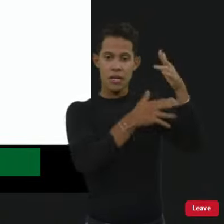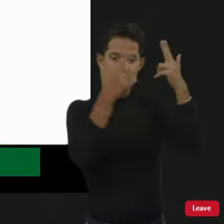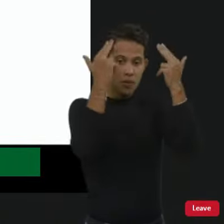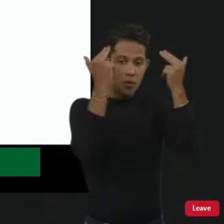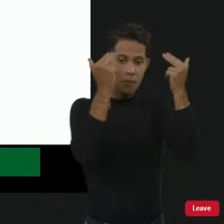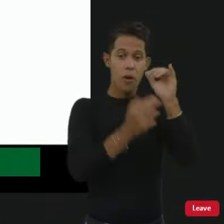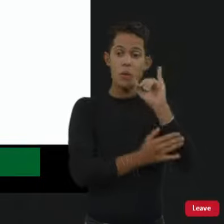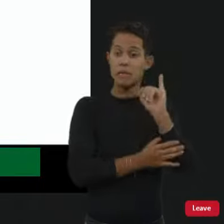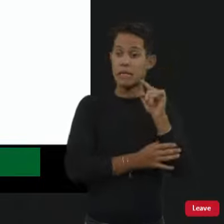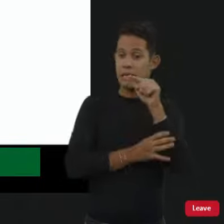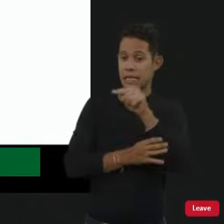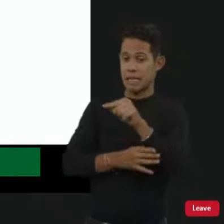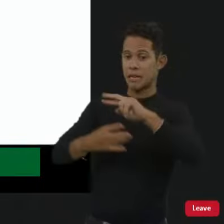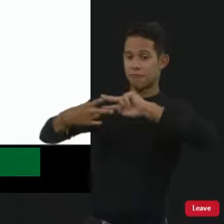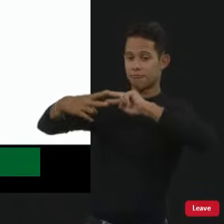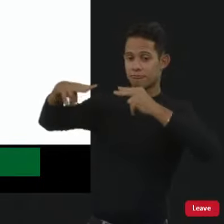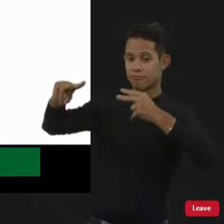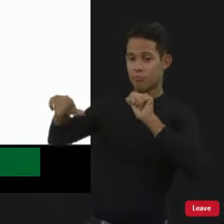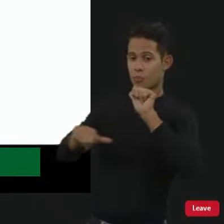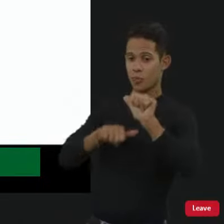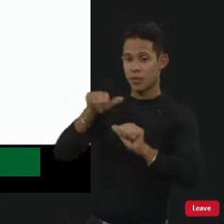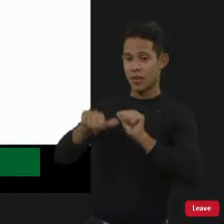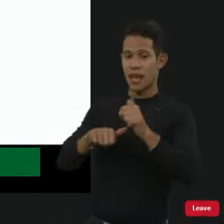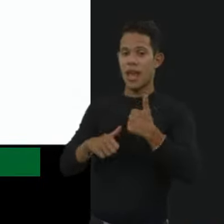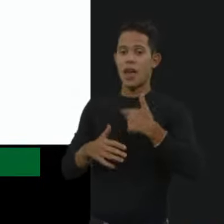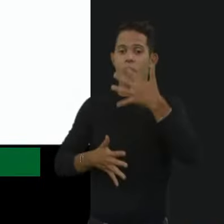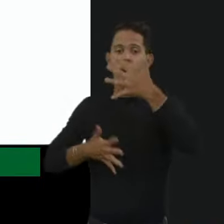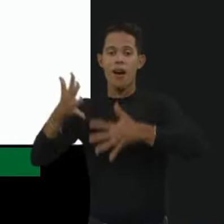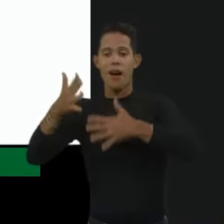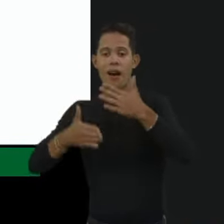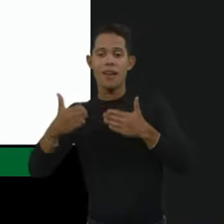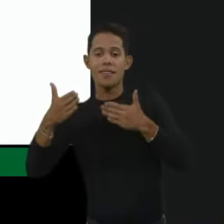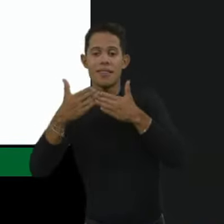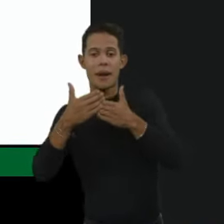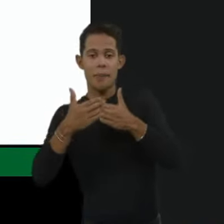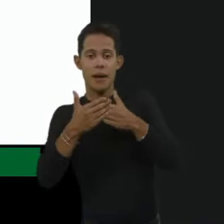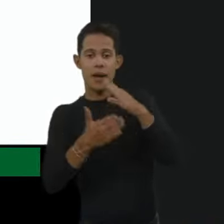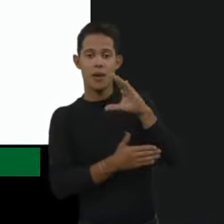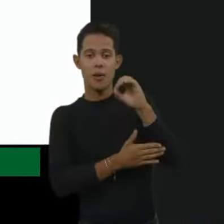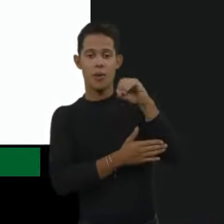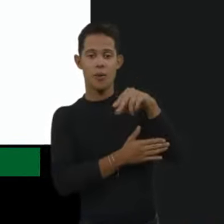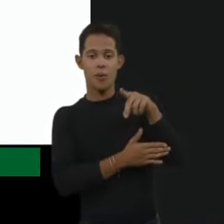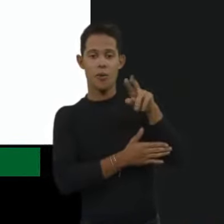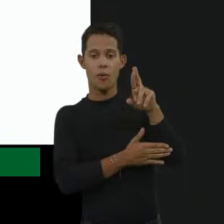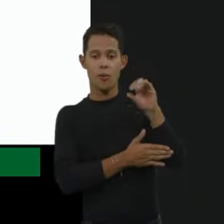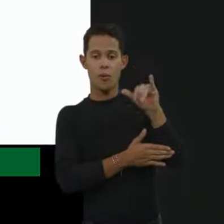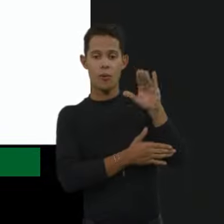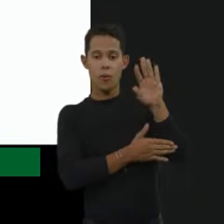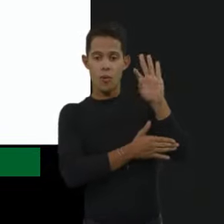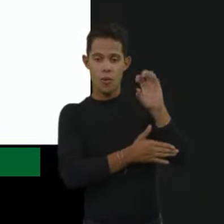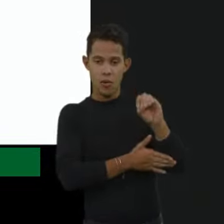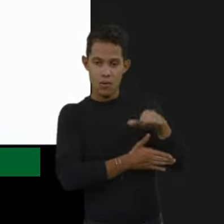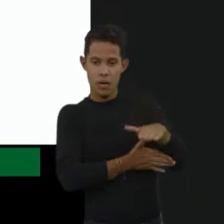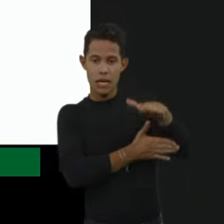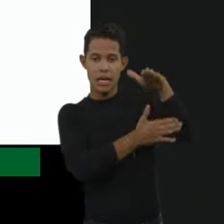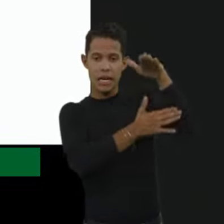mutação, eu impeço que esse condrócito se cresça e se multiplica e eu tenho